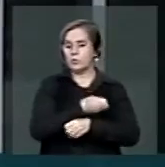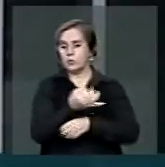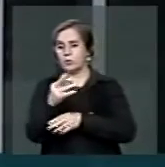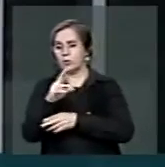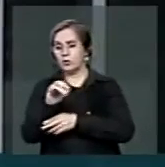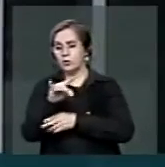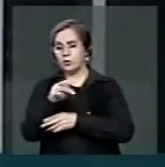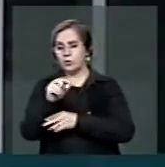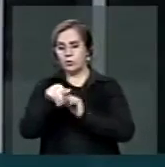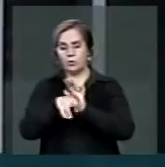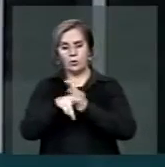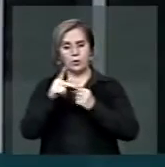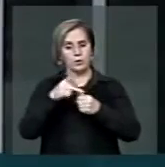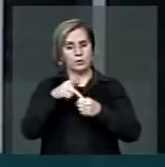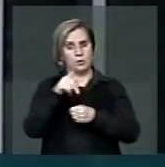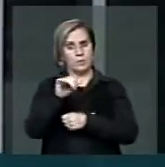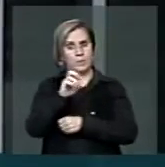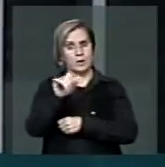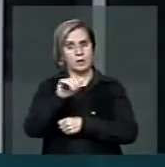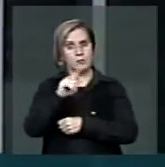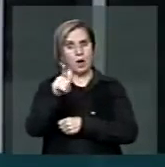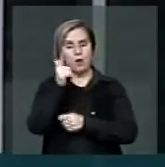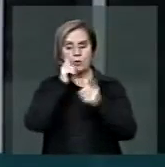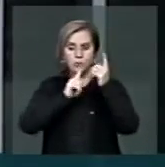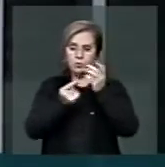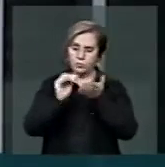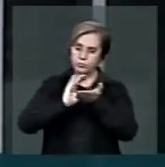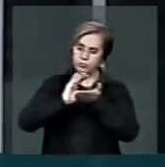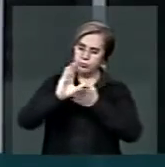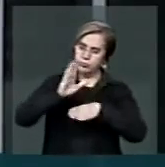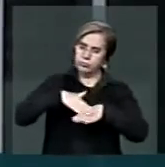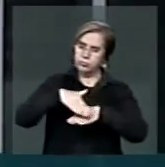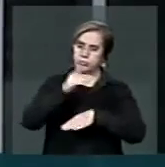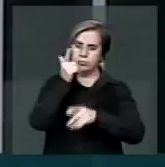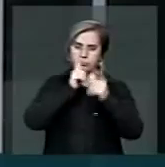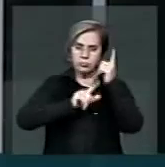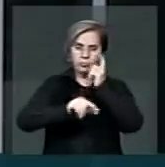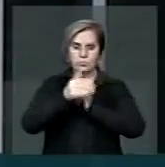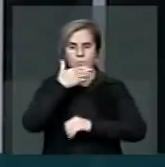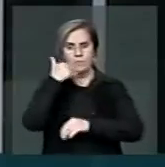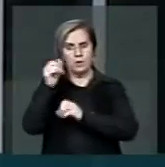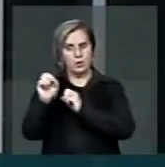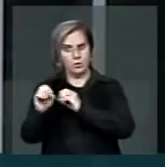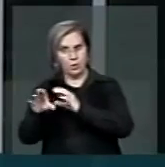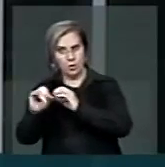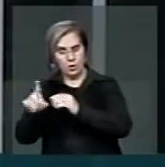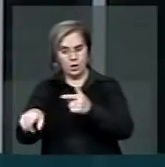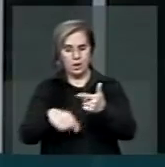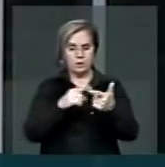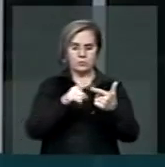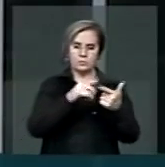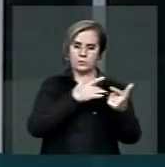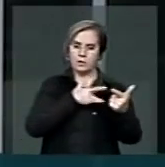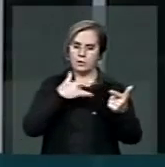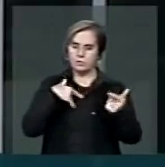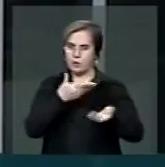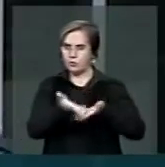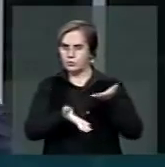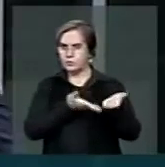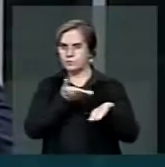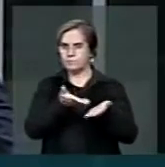do pré-sal, garantindo mais recursos para a melhoria da educação e o atendimento da saúde.